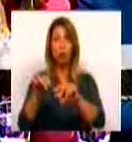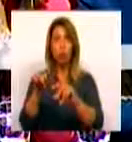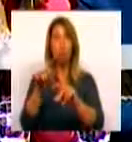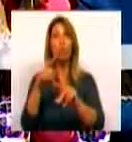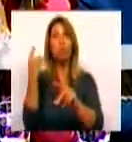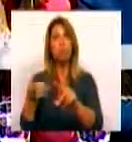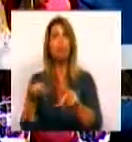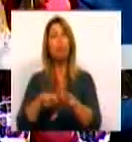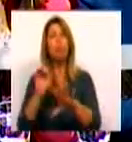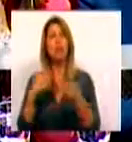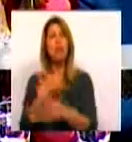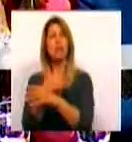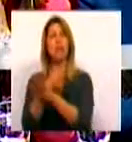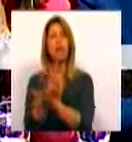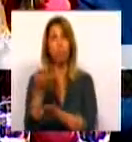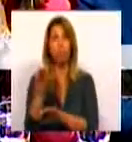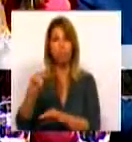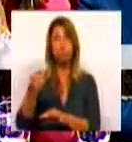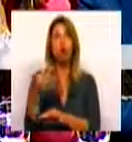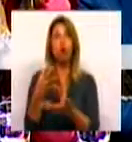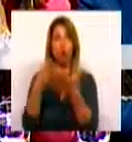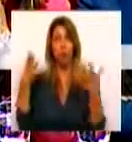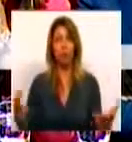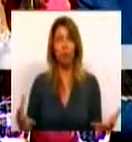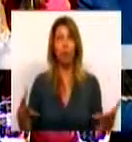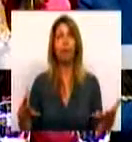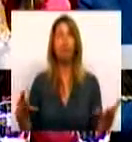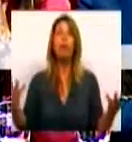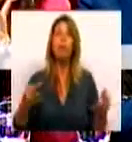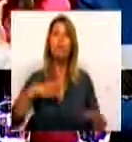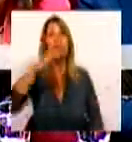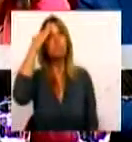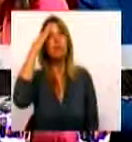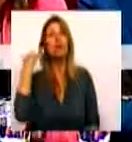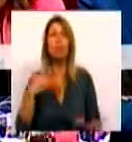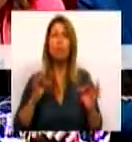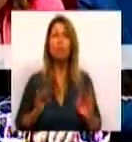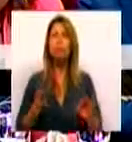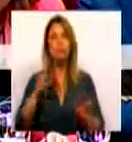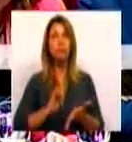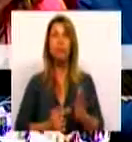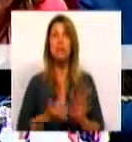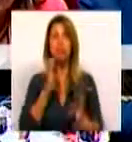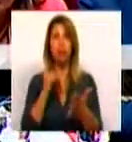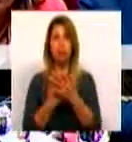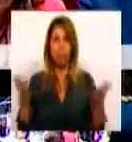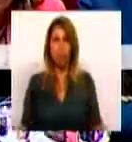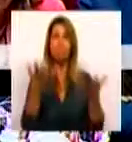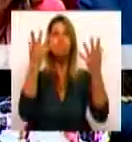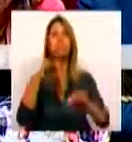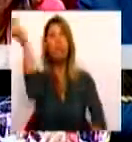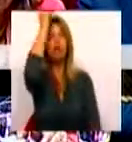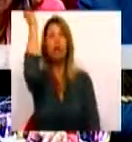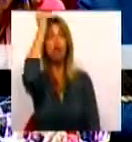de Pedrógão e que consideramos que são absolutamente essenciais para a revitalização do interior. E que